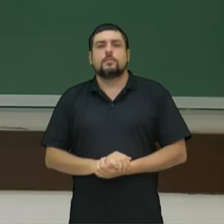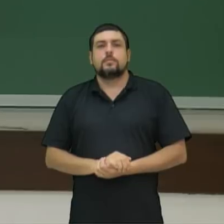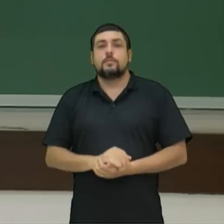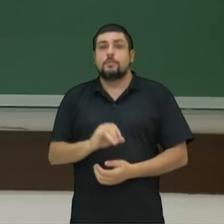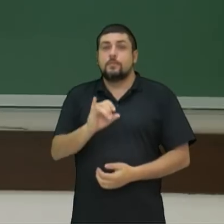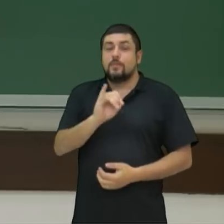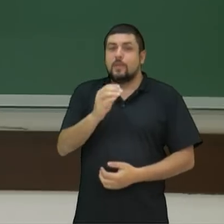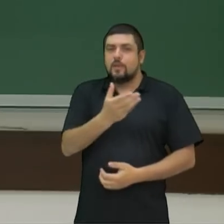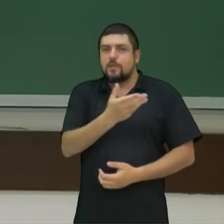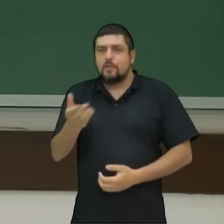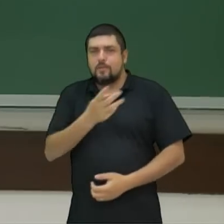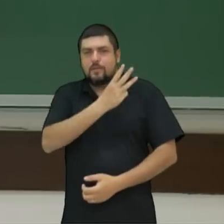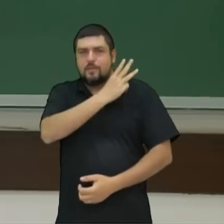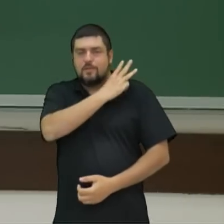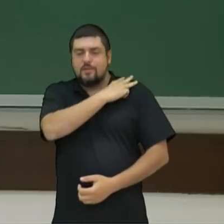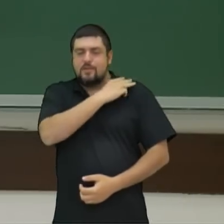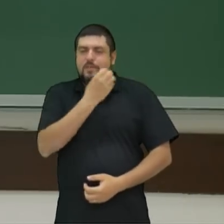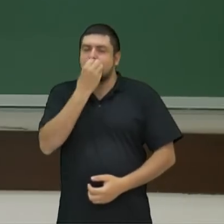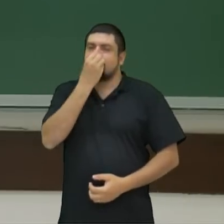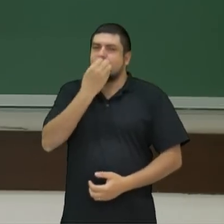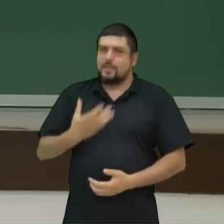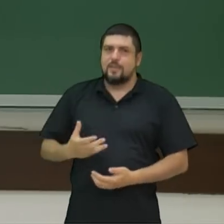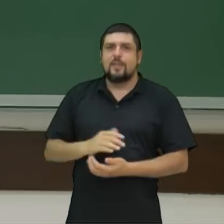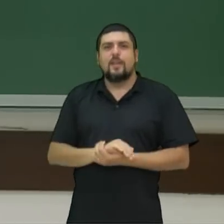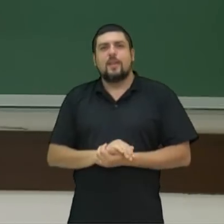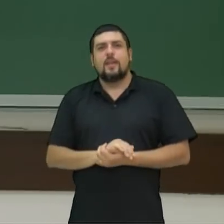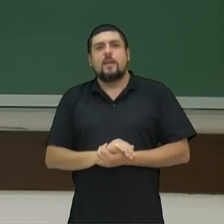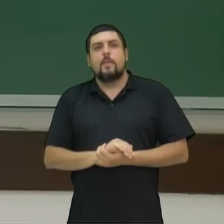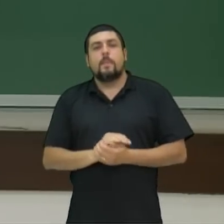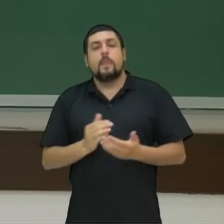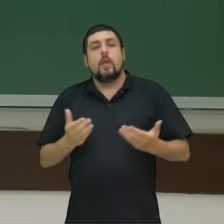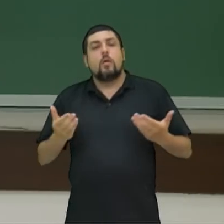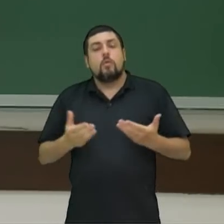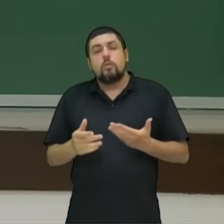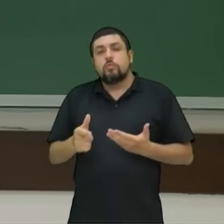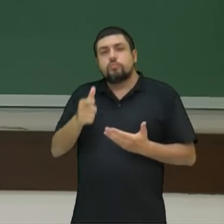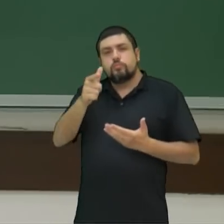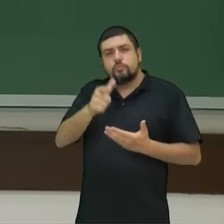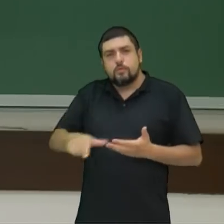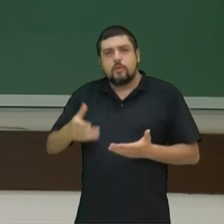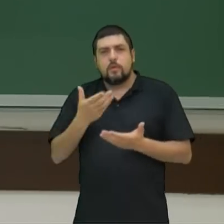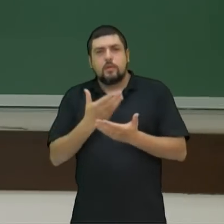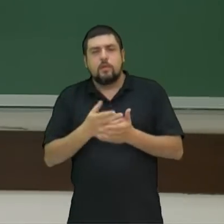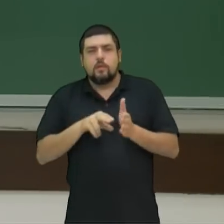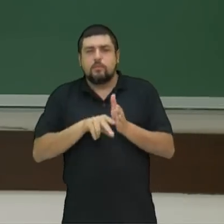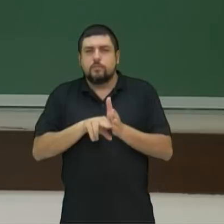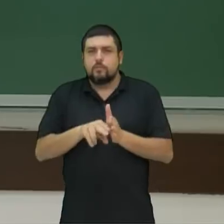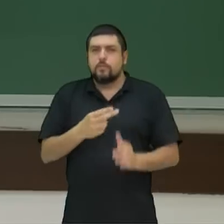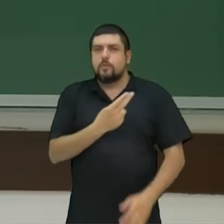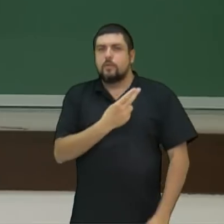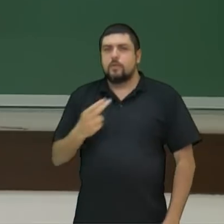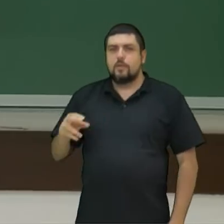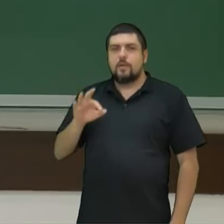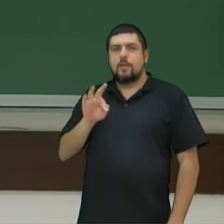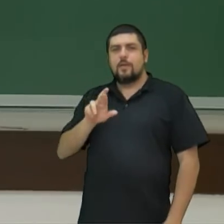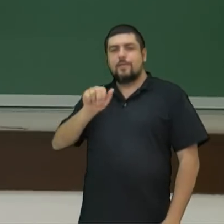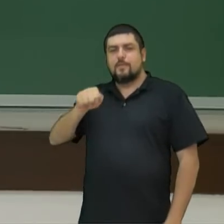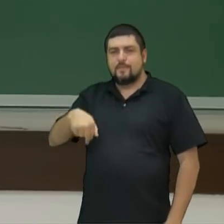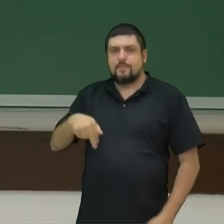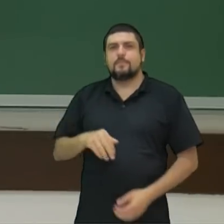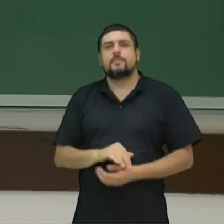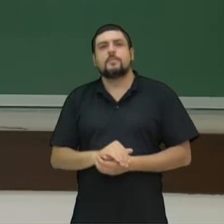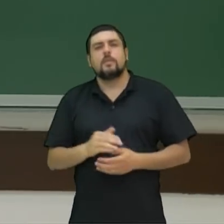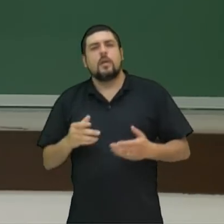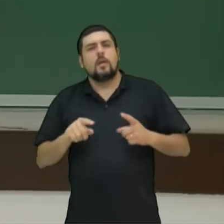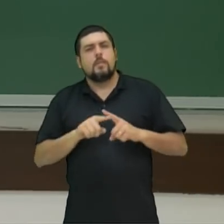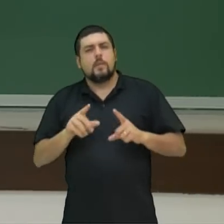Olá, alunos da terceira série, tudo bem com vocês? Então a gente vai para mais uma aula de biologia, eu sou a professora Fran, mas antes vamos relembrar algumas